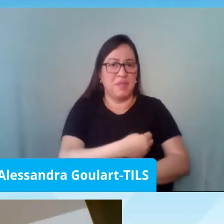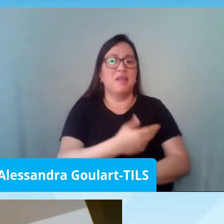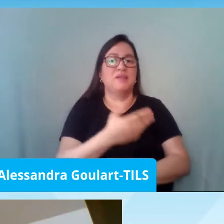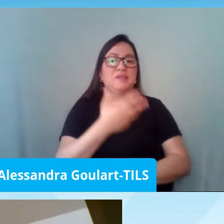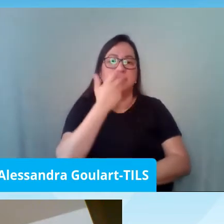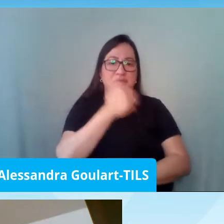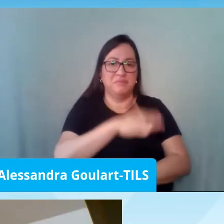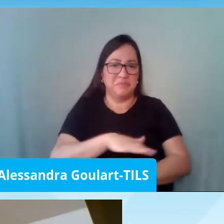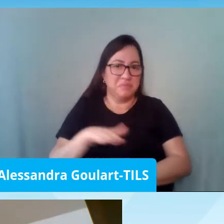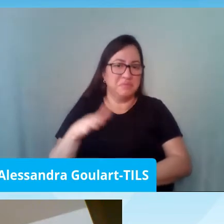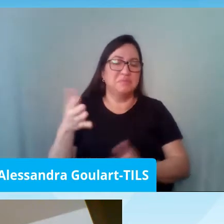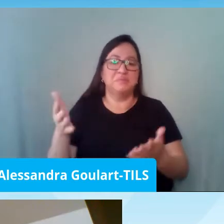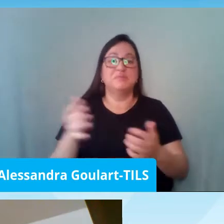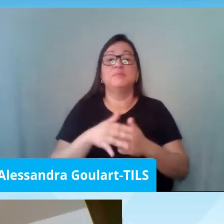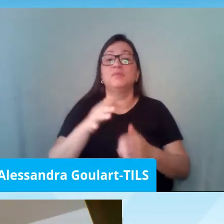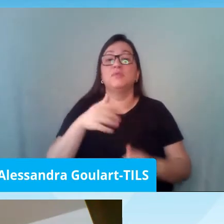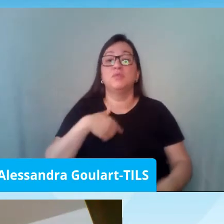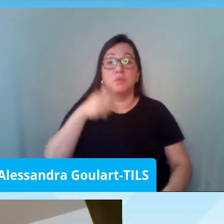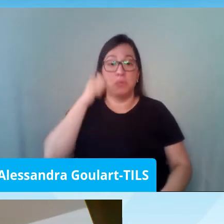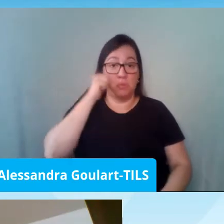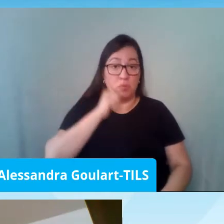mulher negra, cisgênero.